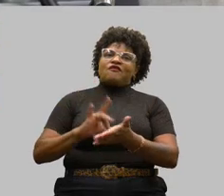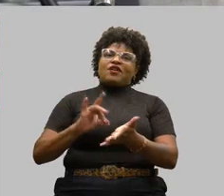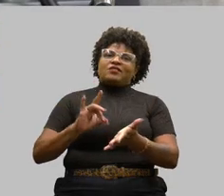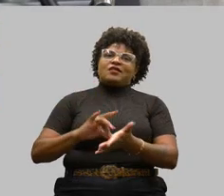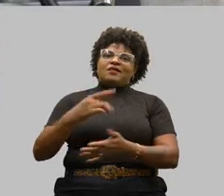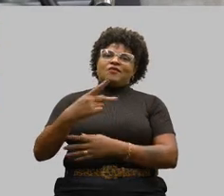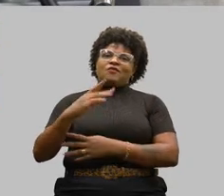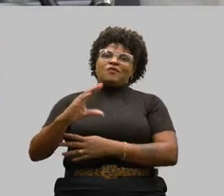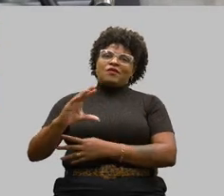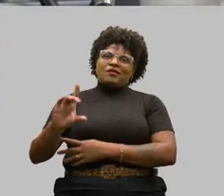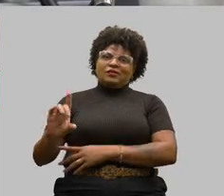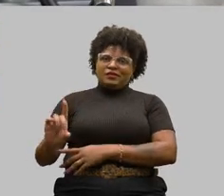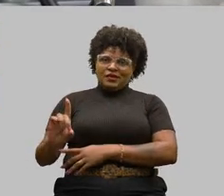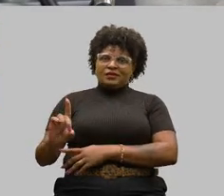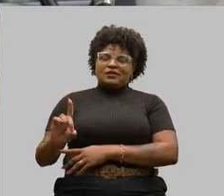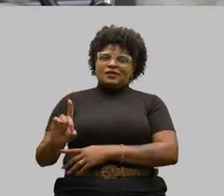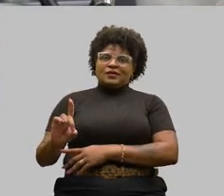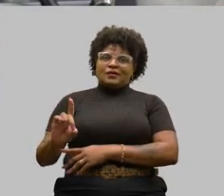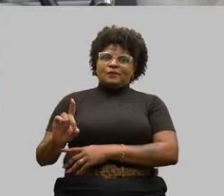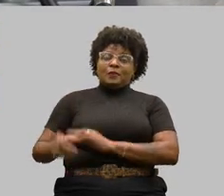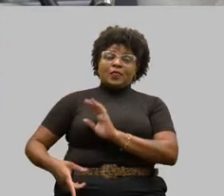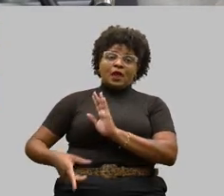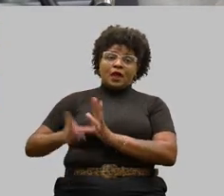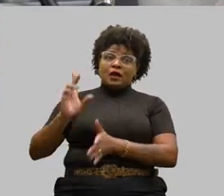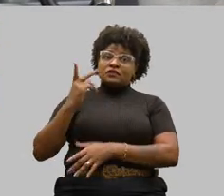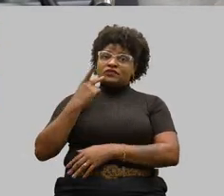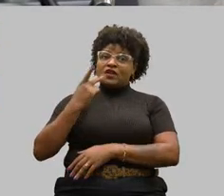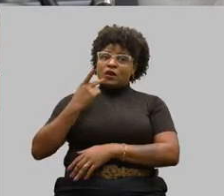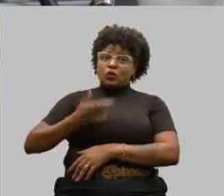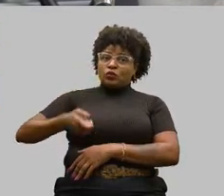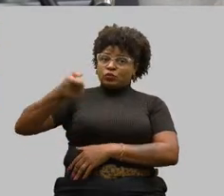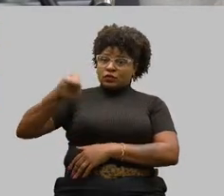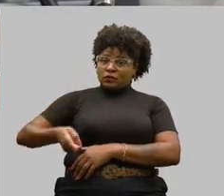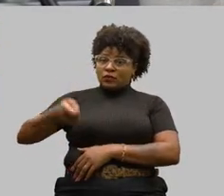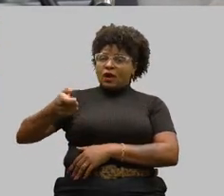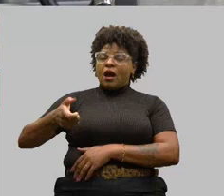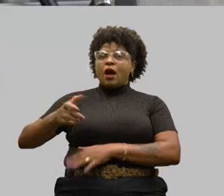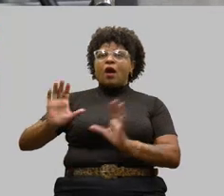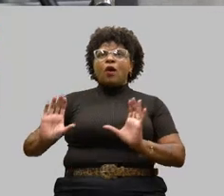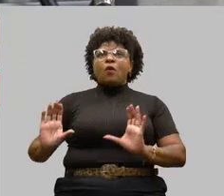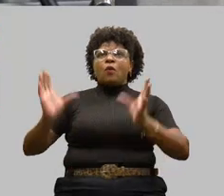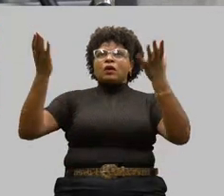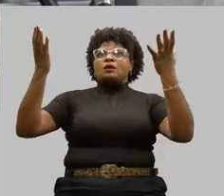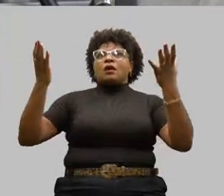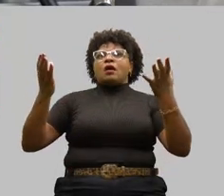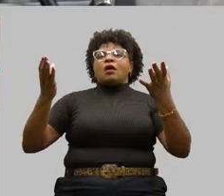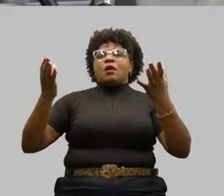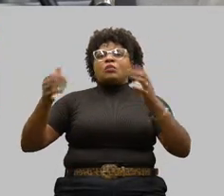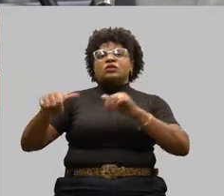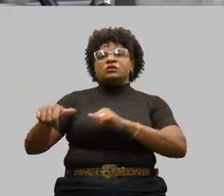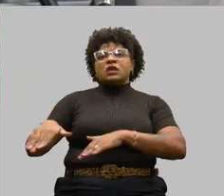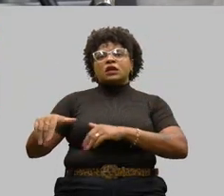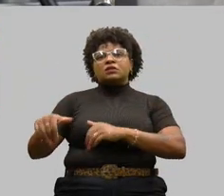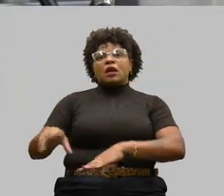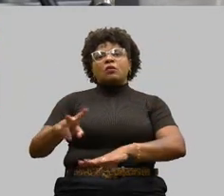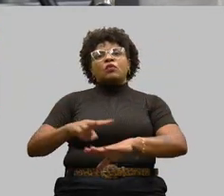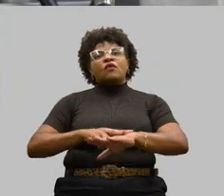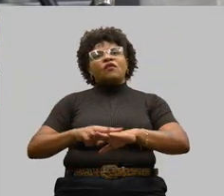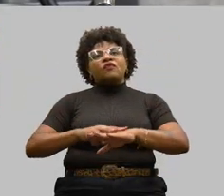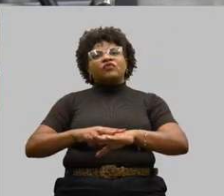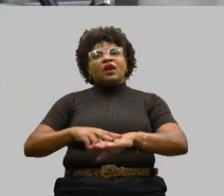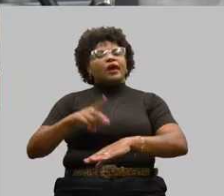trouxe a questão do tribunal é dos eventos em comemoração Setembro Verde nós tivemos um evento excelente